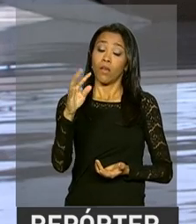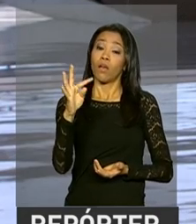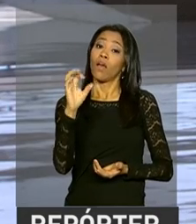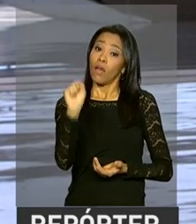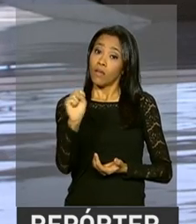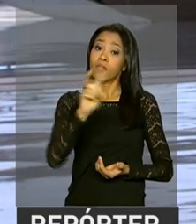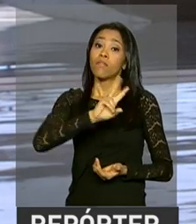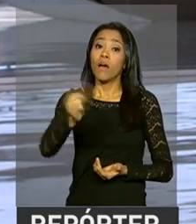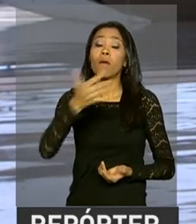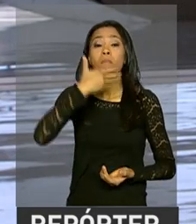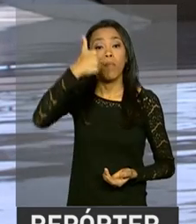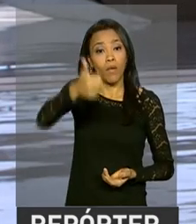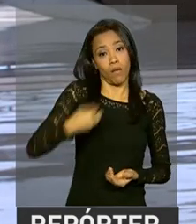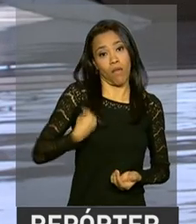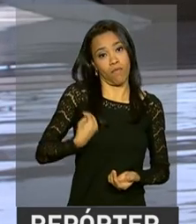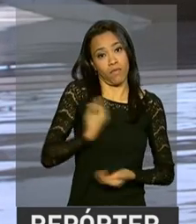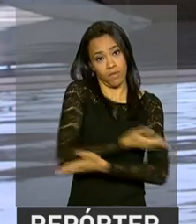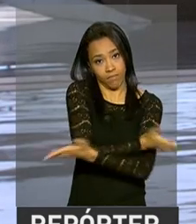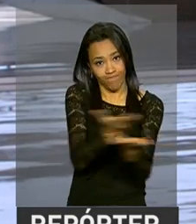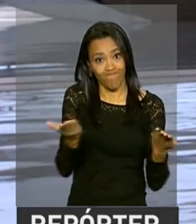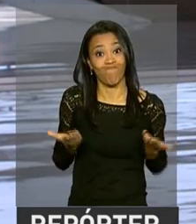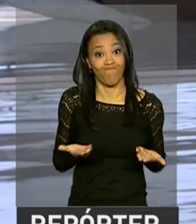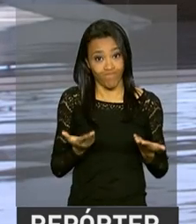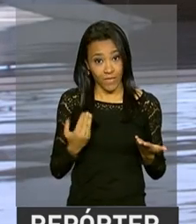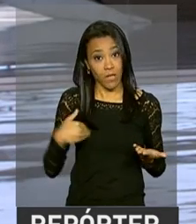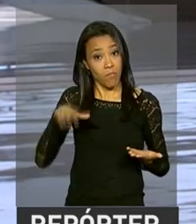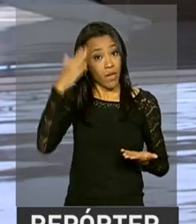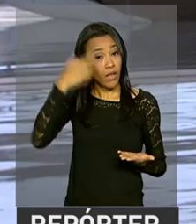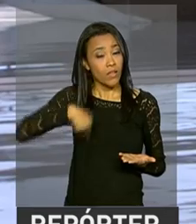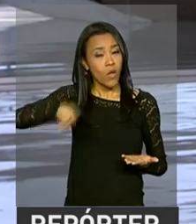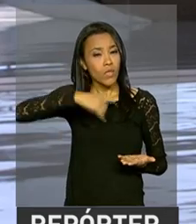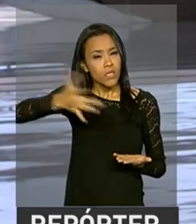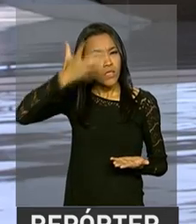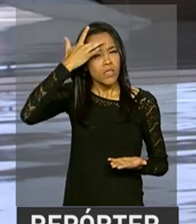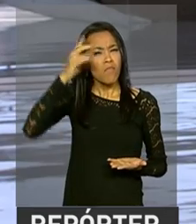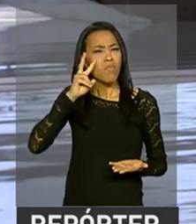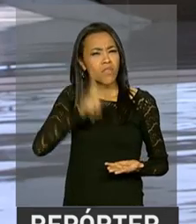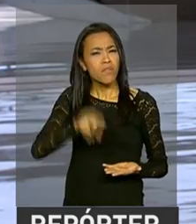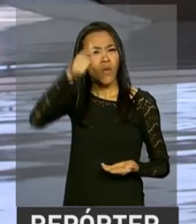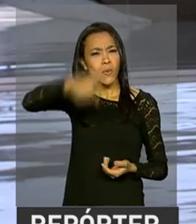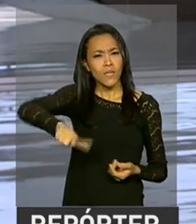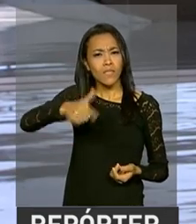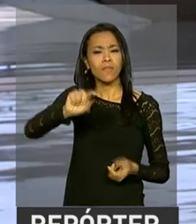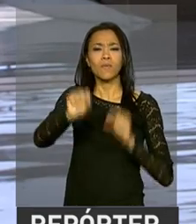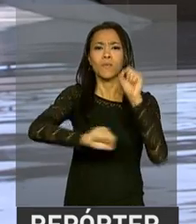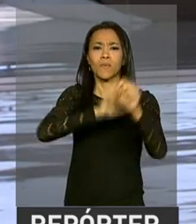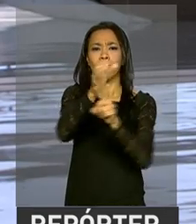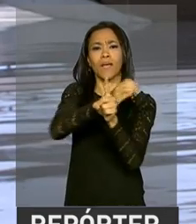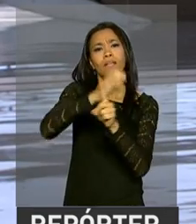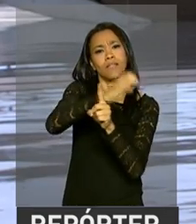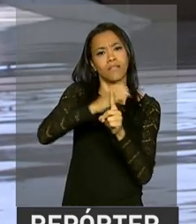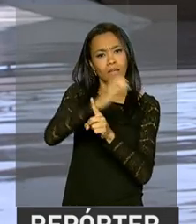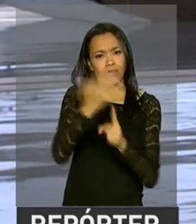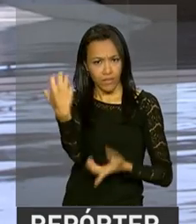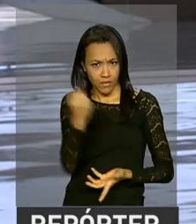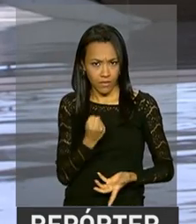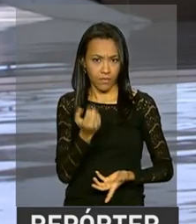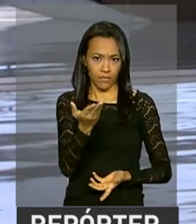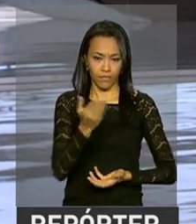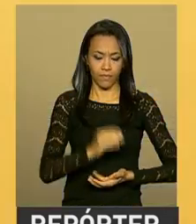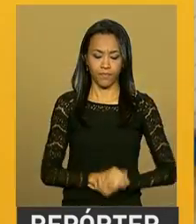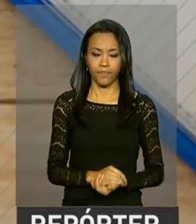melhorar a vida dos brasileiros. Então, para a gente fixar melhor, vamos ver aí como é que fica o calendário de saque.